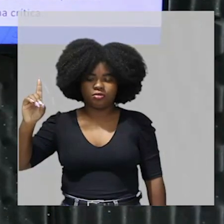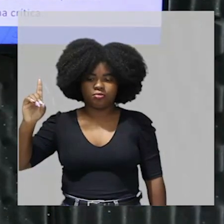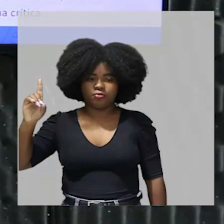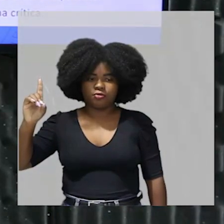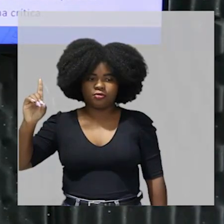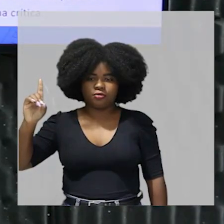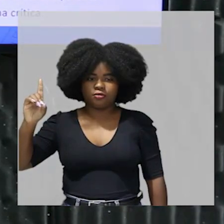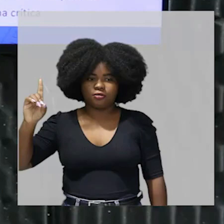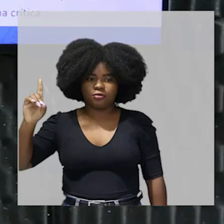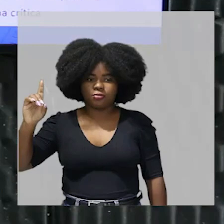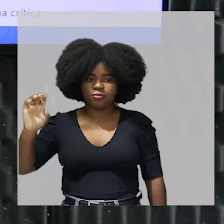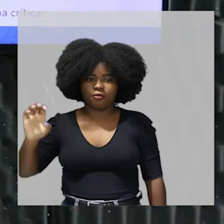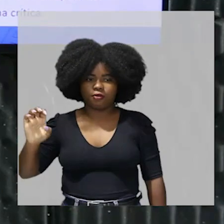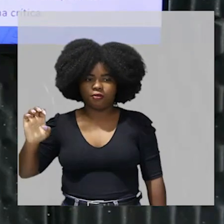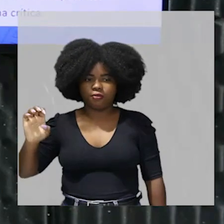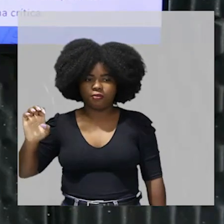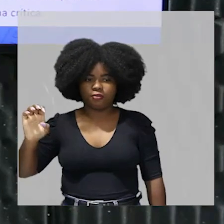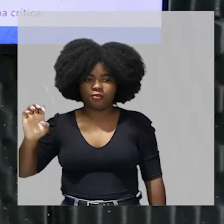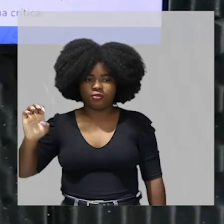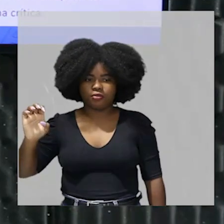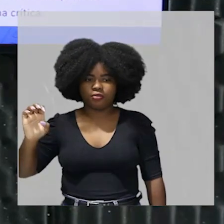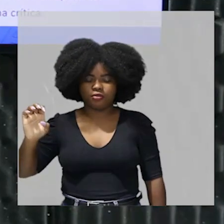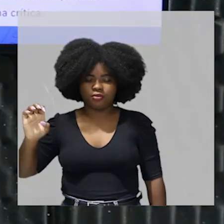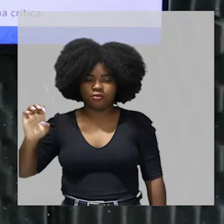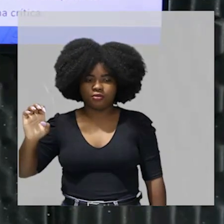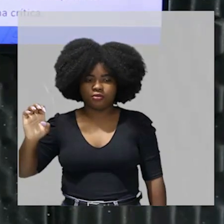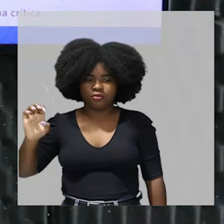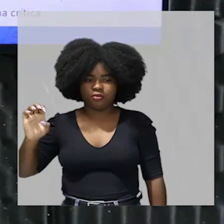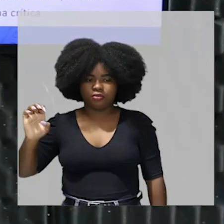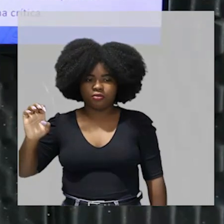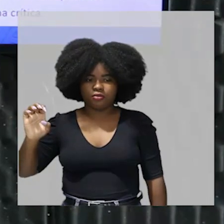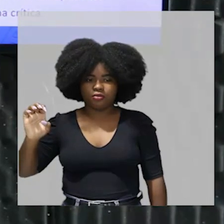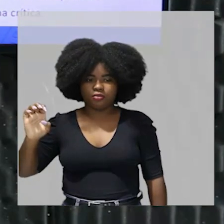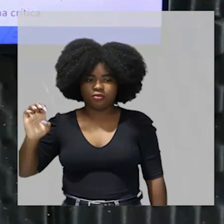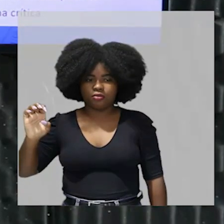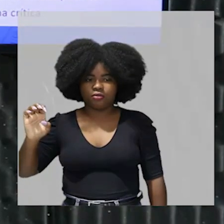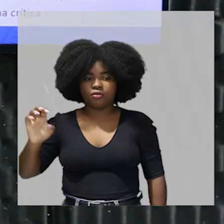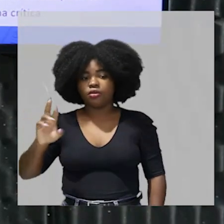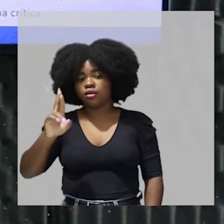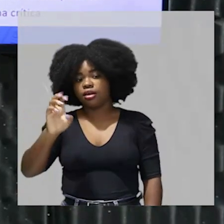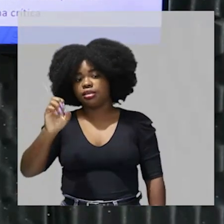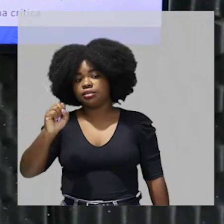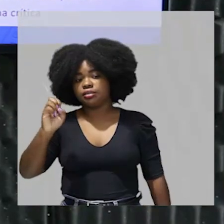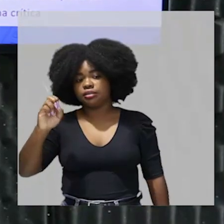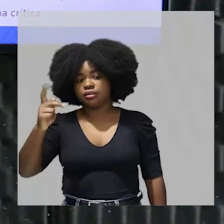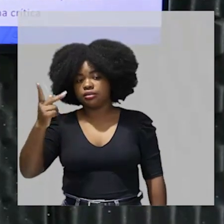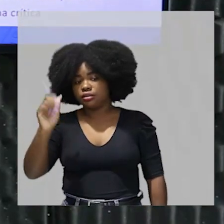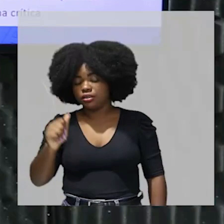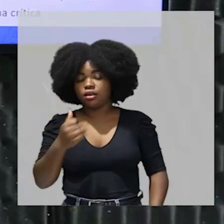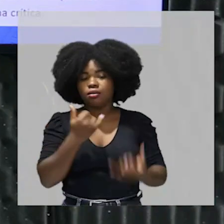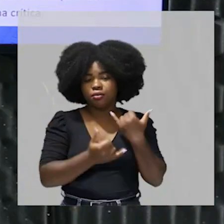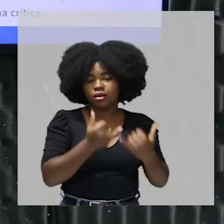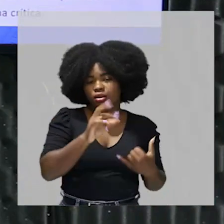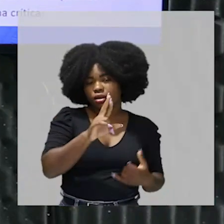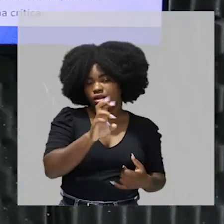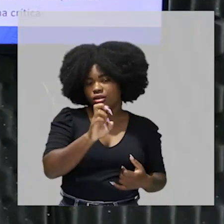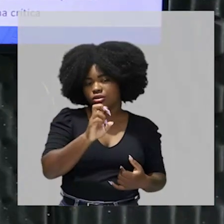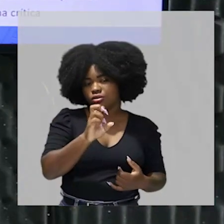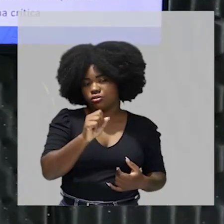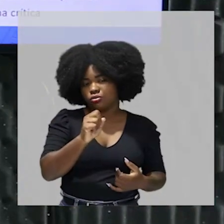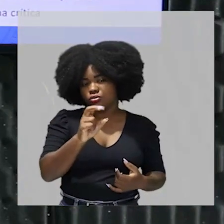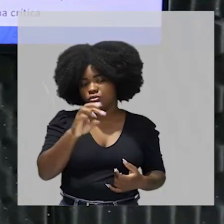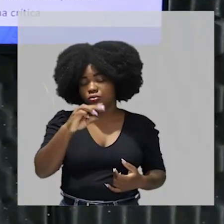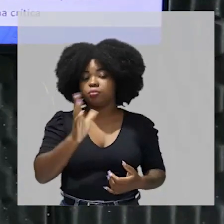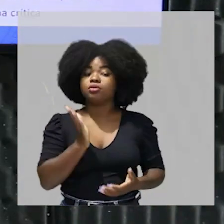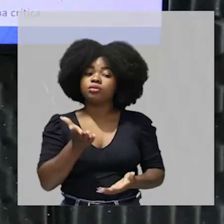obra específica ou é uma resenha que é bem parecido com resumo né Já temos aulas sobre resenha e resumo na